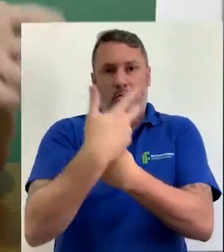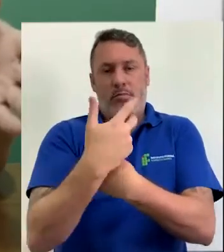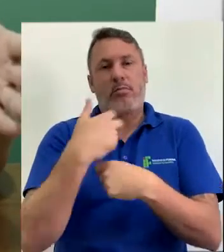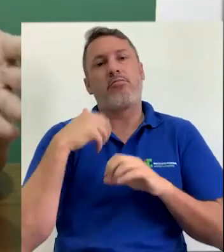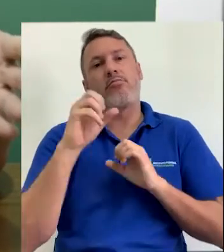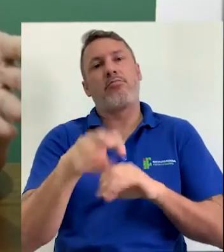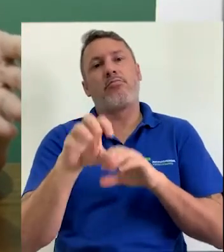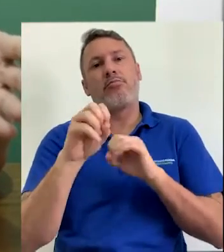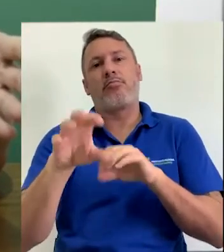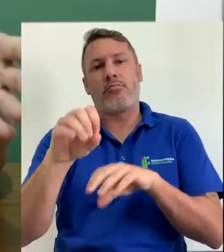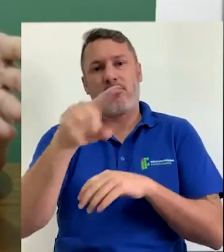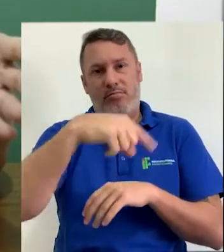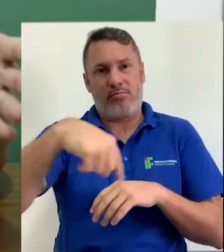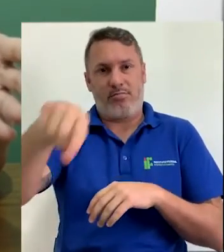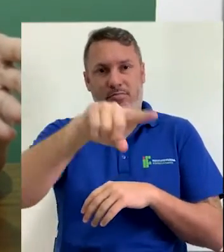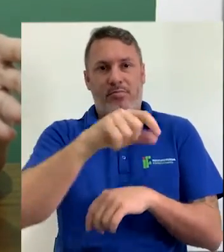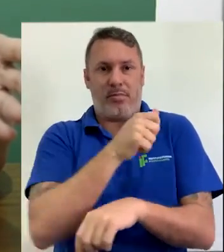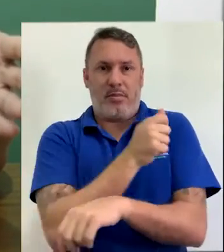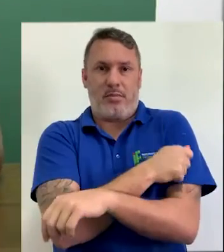educacional,